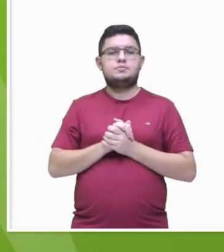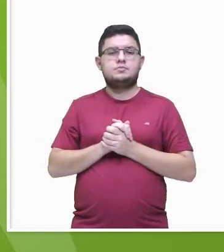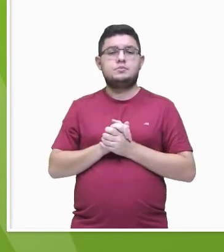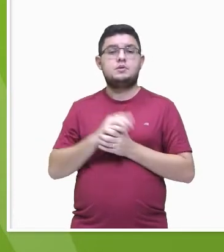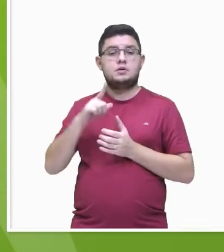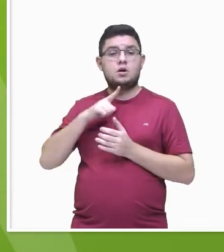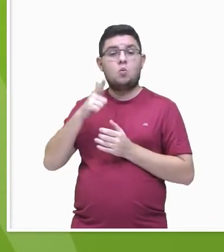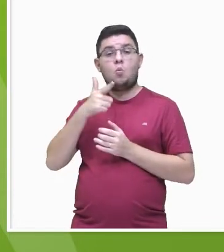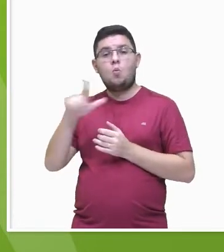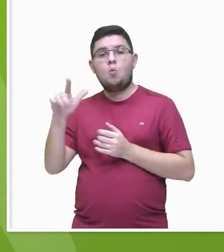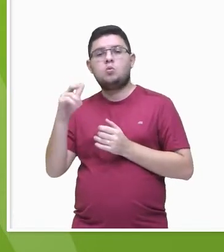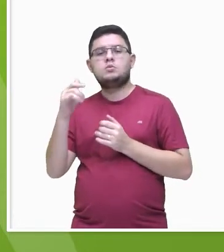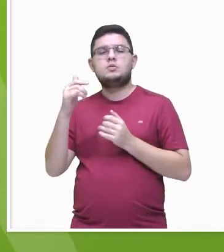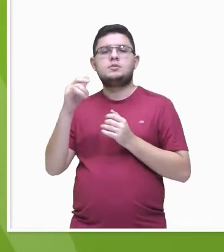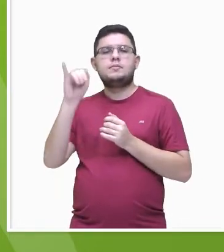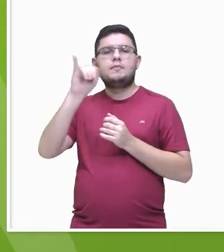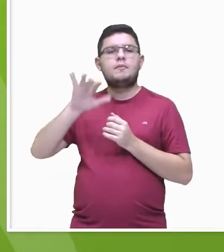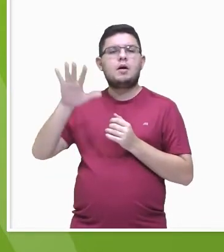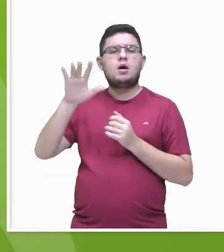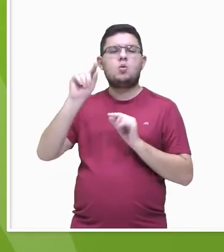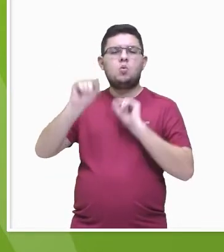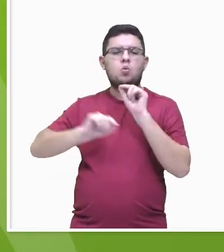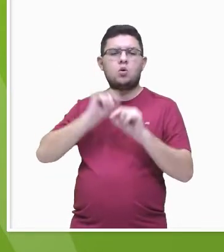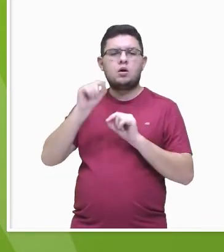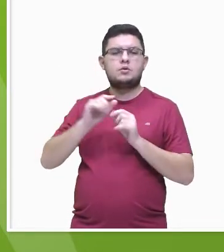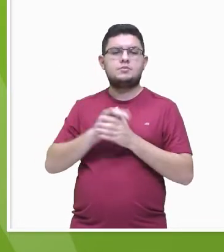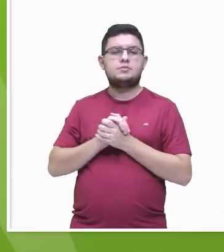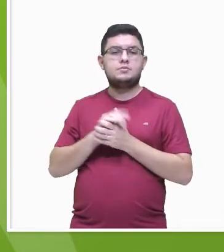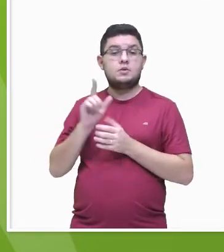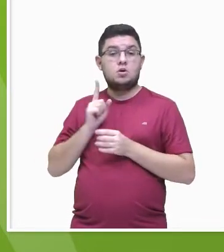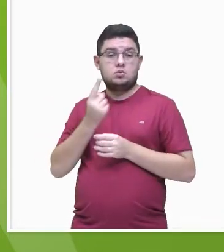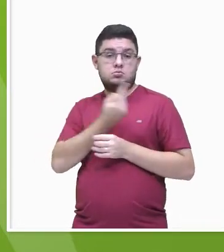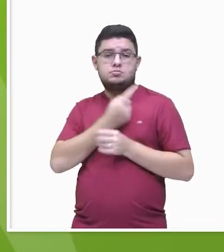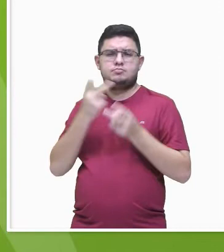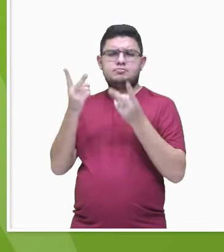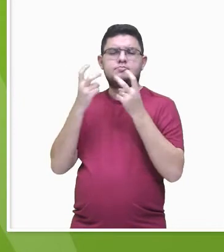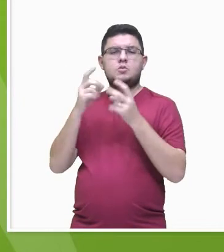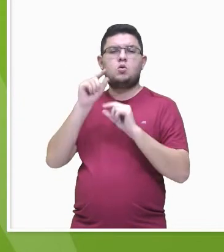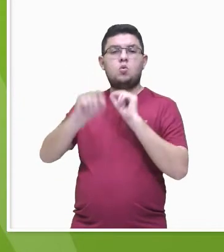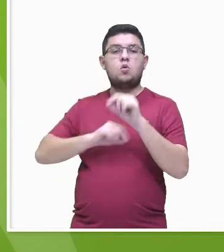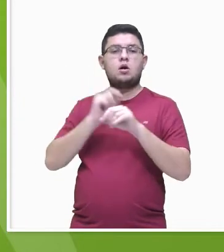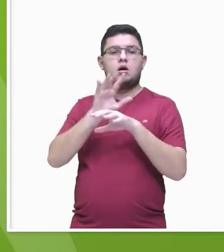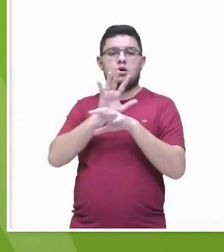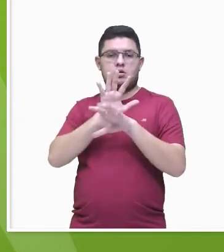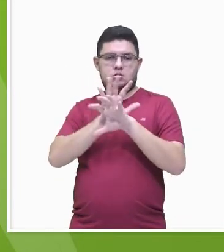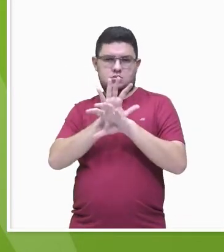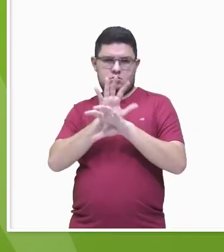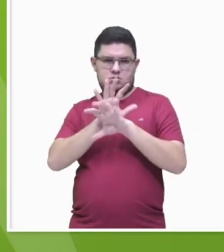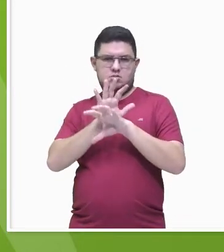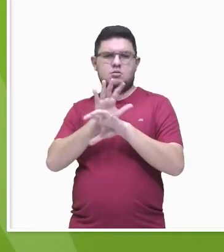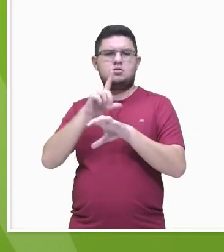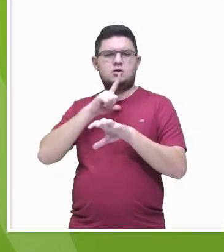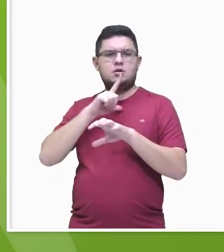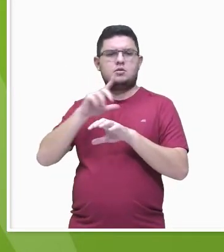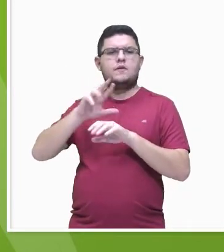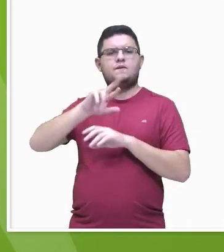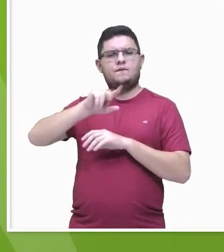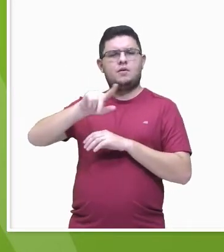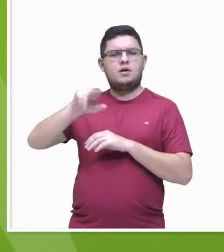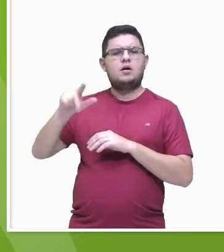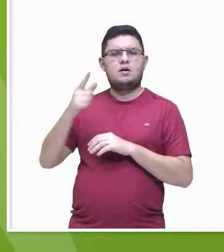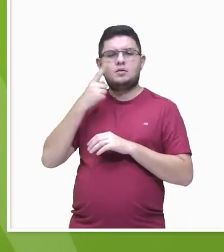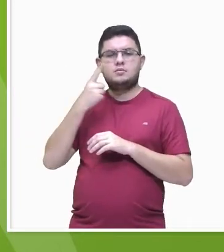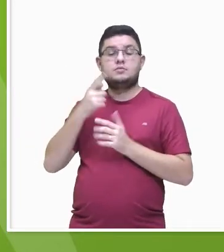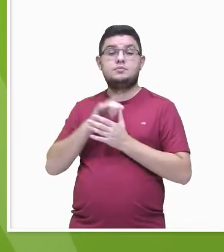aí a gente consegue observar, ó, os seus espinhos, olha aqui, os espinhos, né, do ouriço do mar. Olha aí, ele tem o